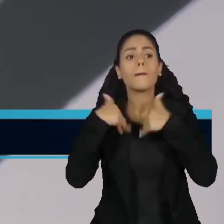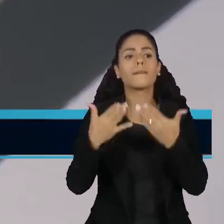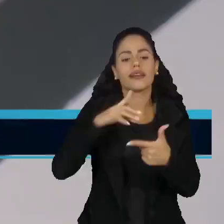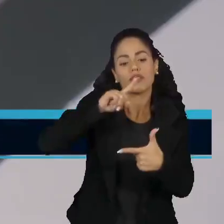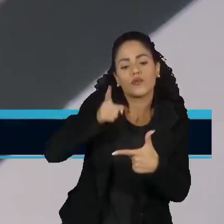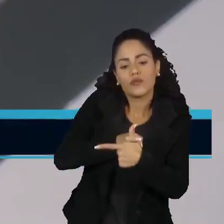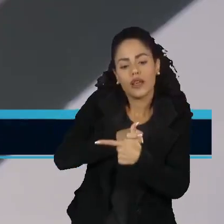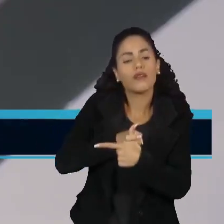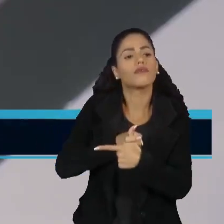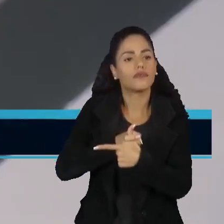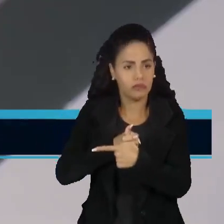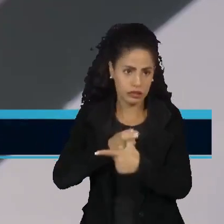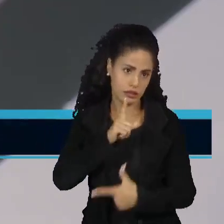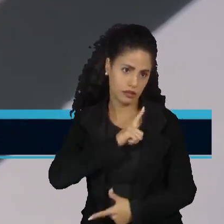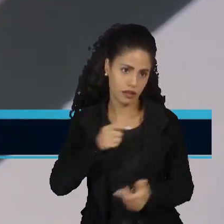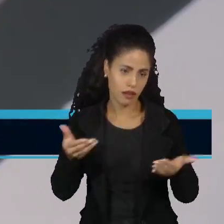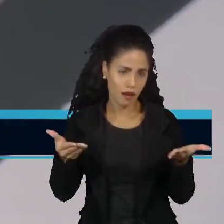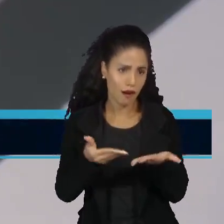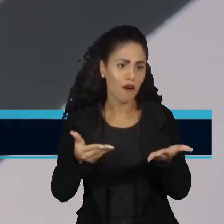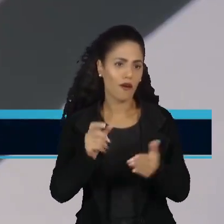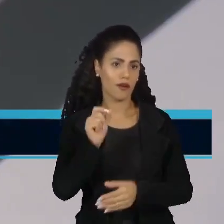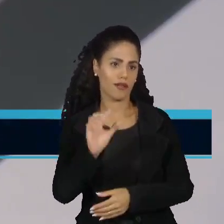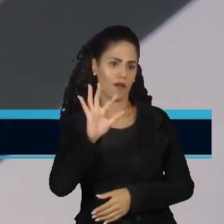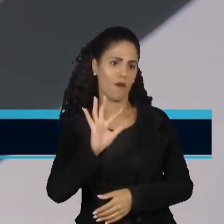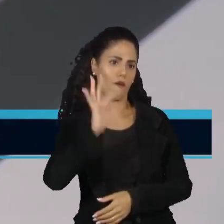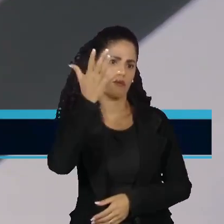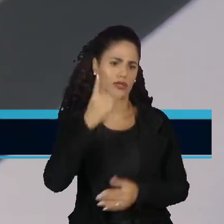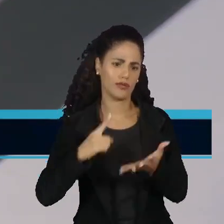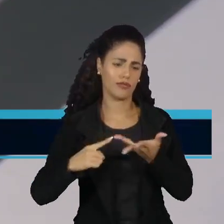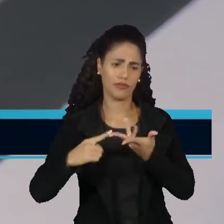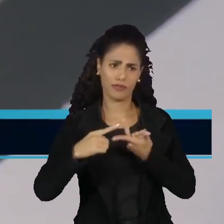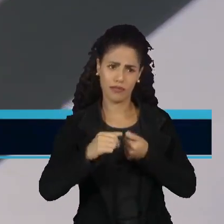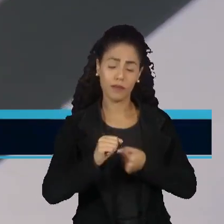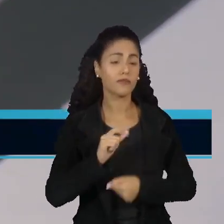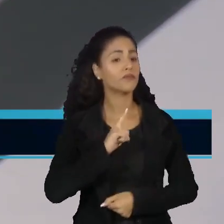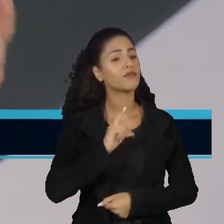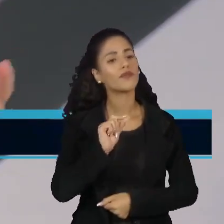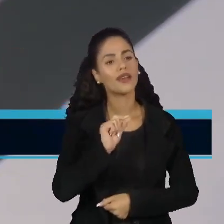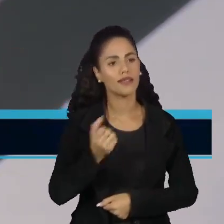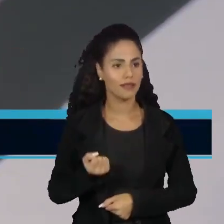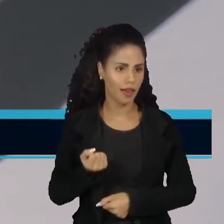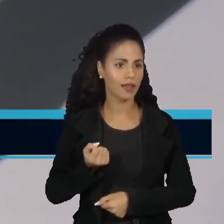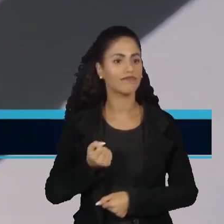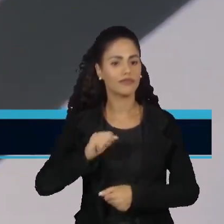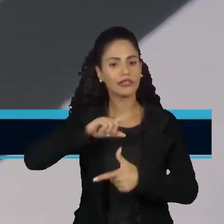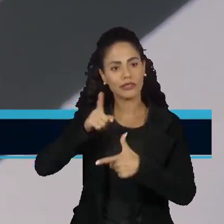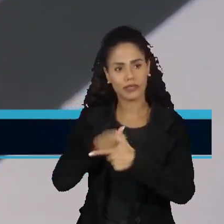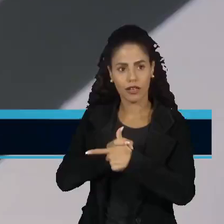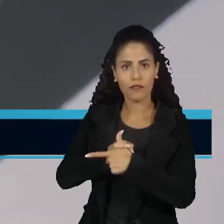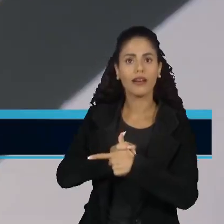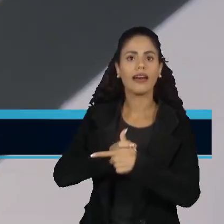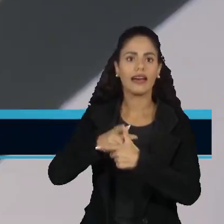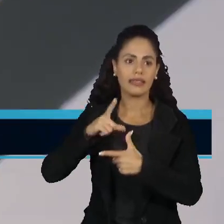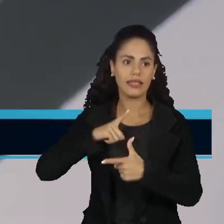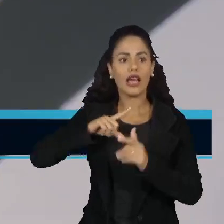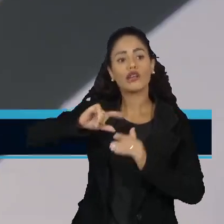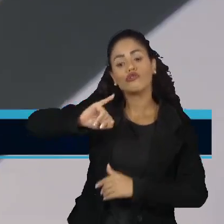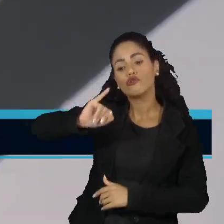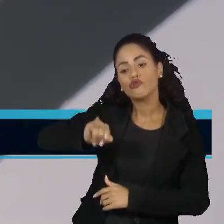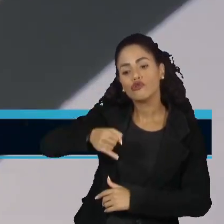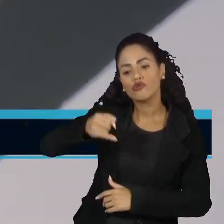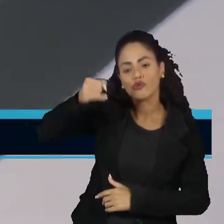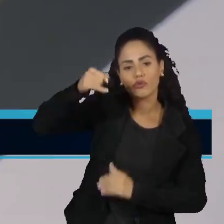que é de fato muito expressivo. É o chamado déficit nominal. Entra a conta de juros